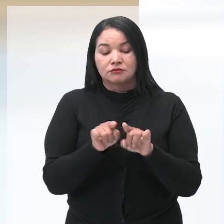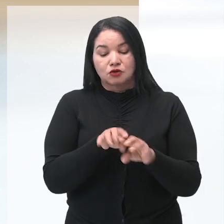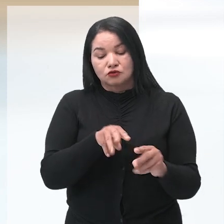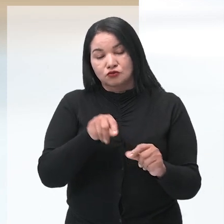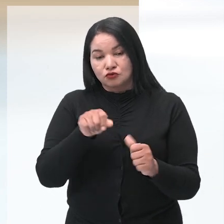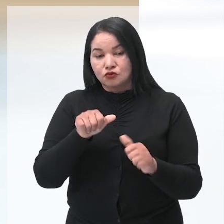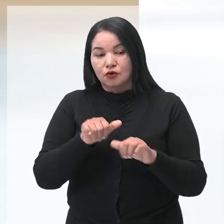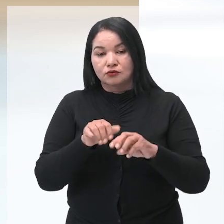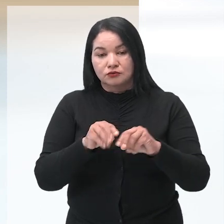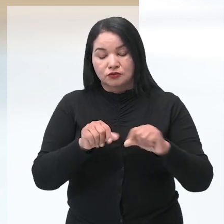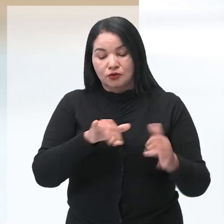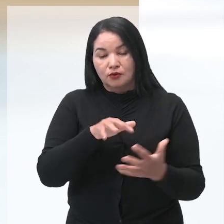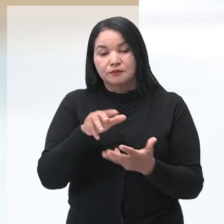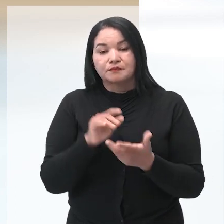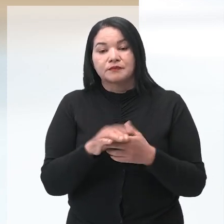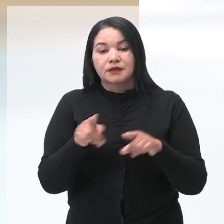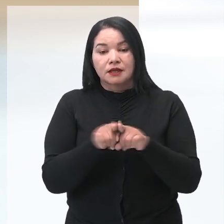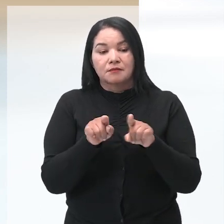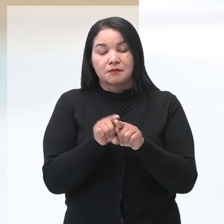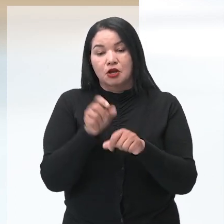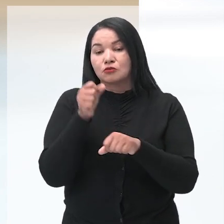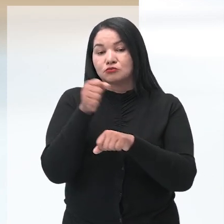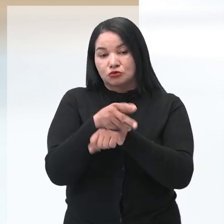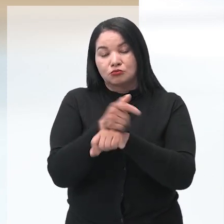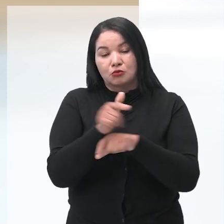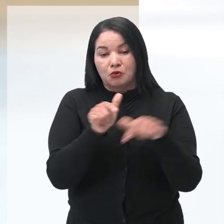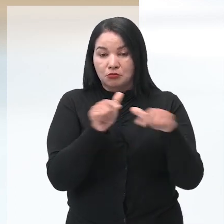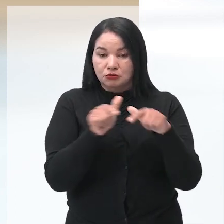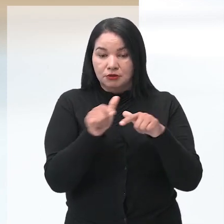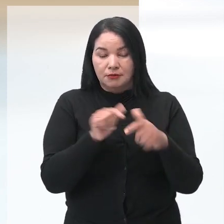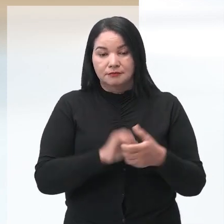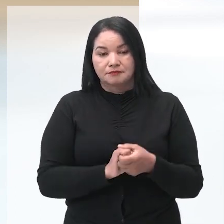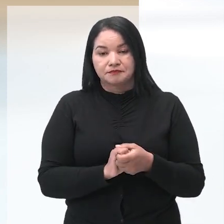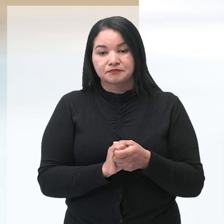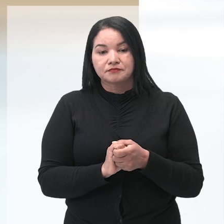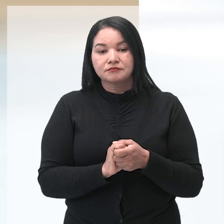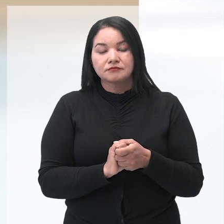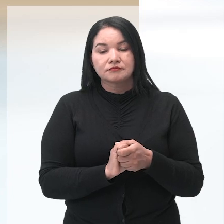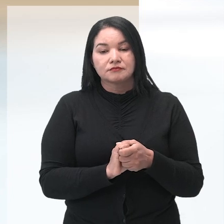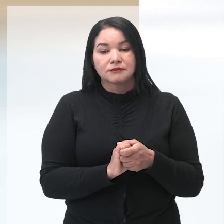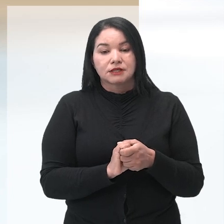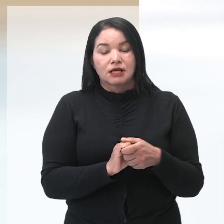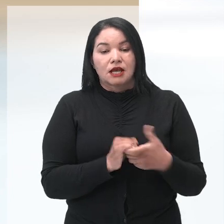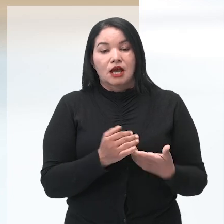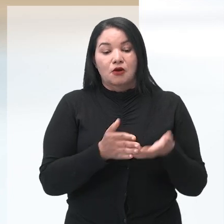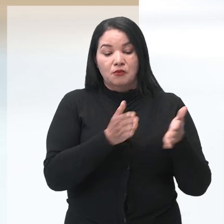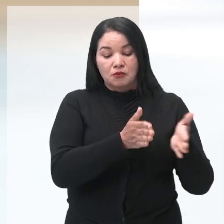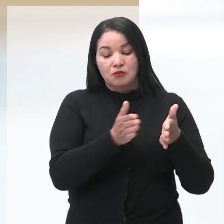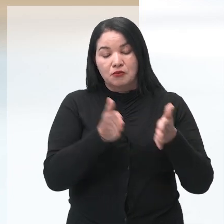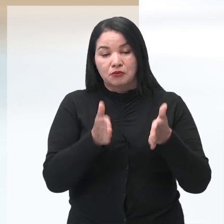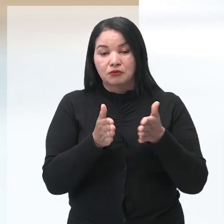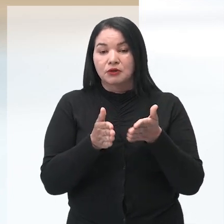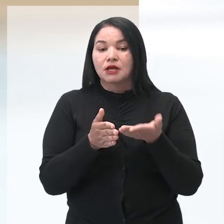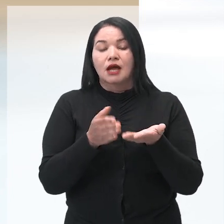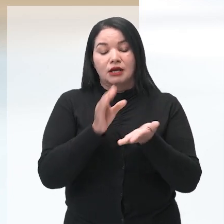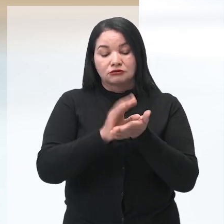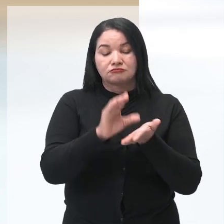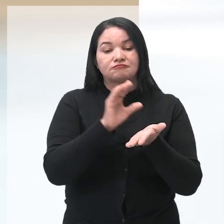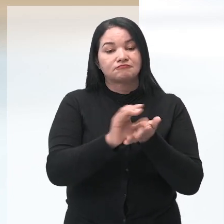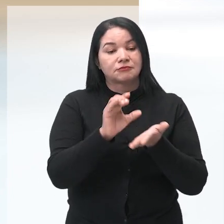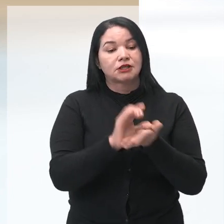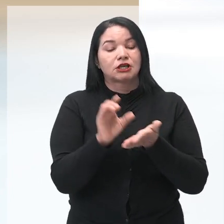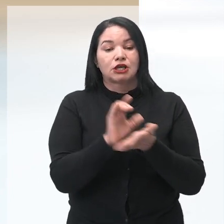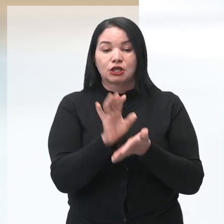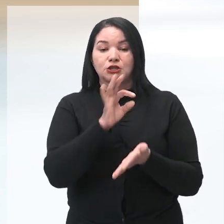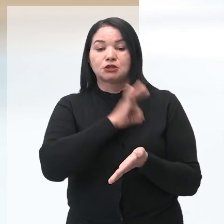de empregos. A cadeia de reciclagem gera renda e oportunidades de